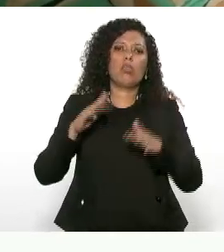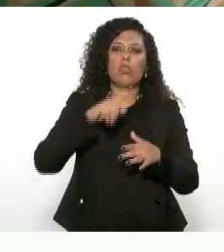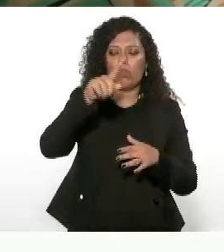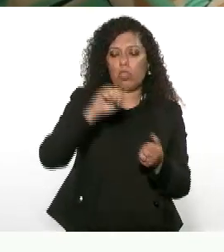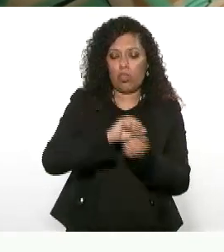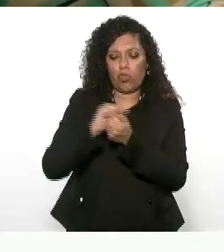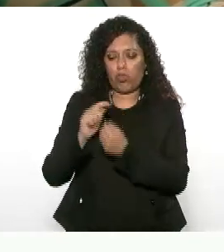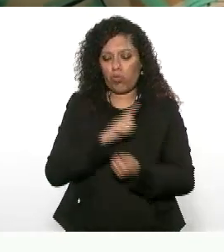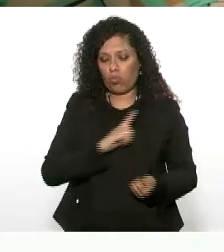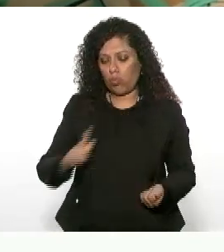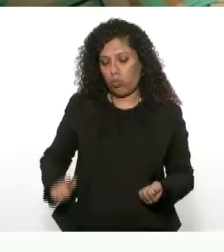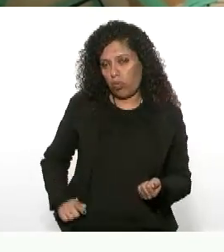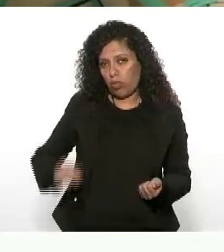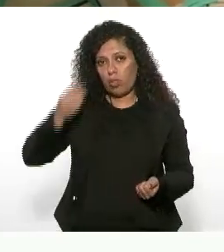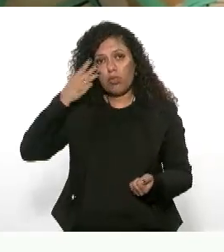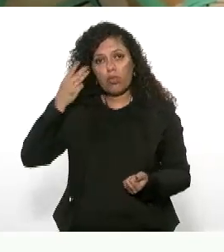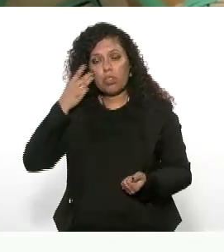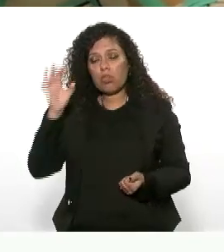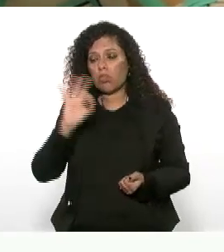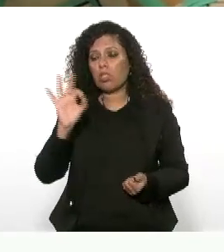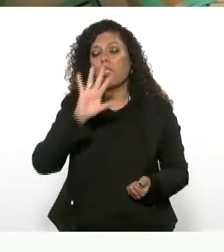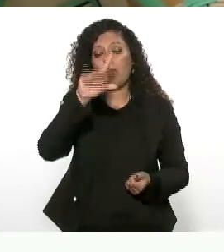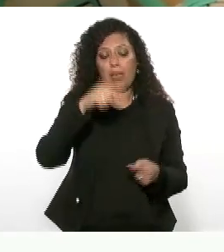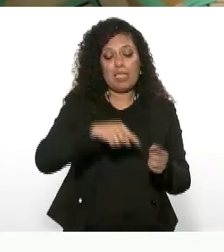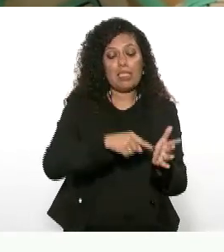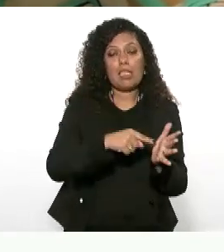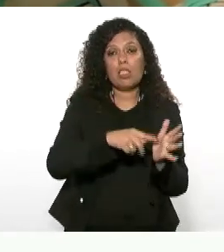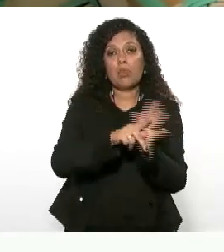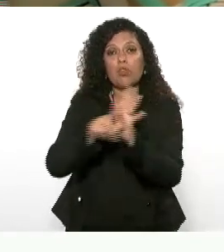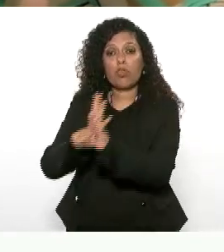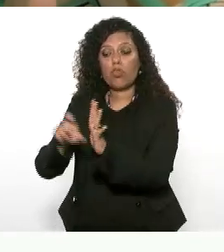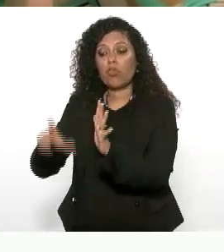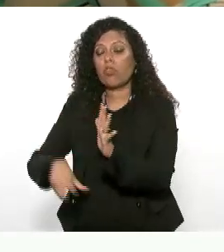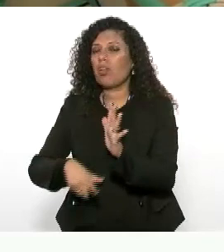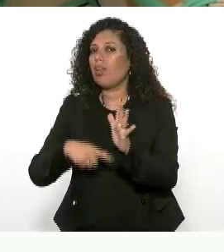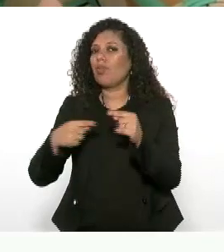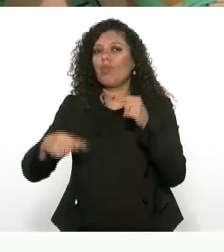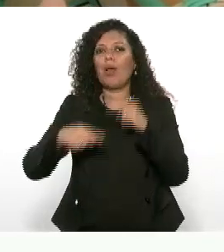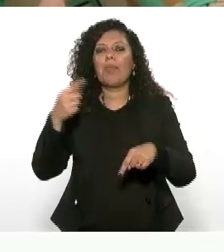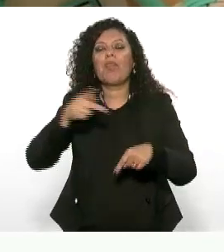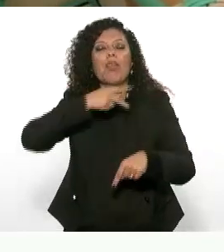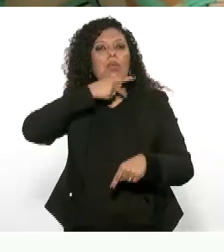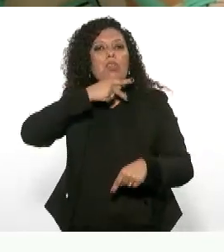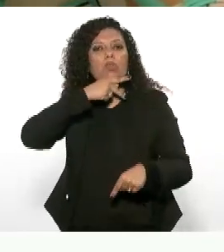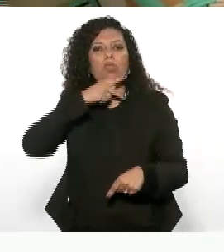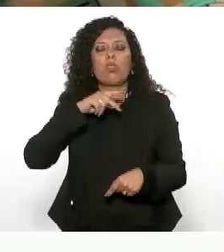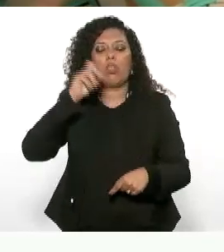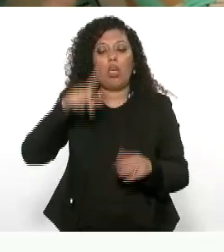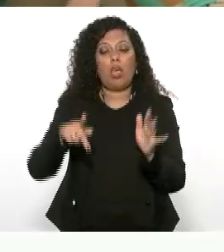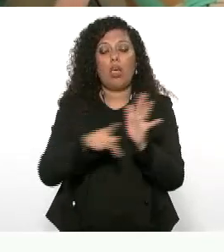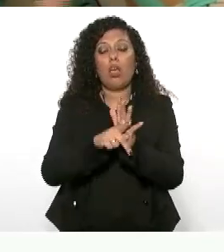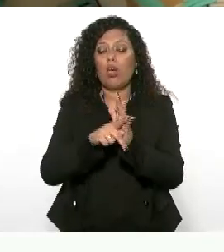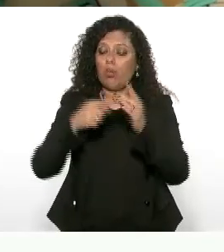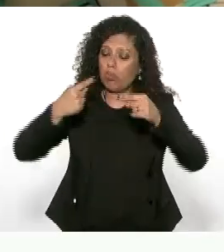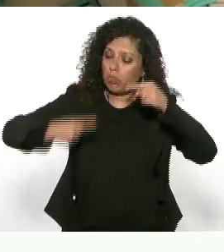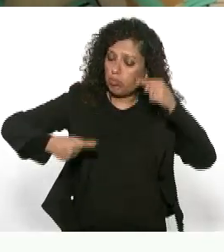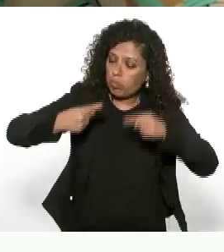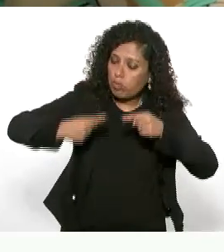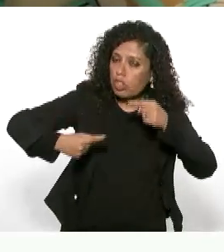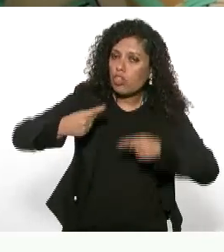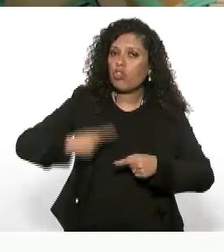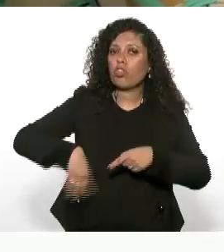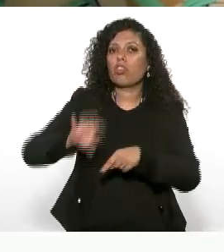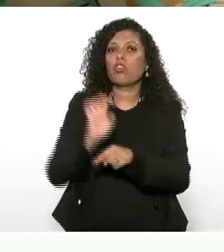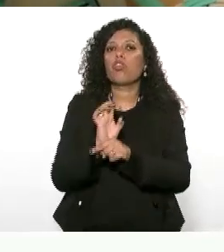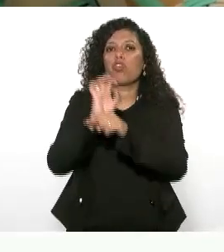governo, mas essa política aqui, ela é mais do que política, né, partidária, política partidária, é uma política de Estado, uma política,